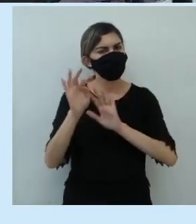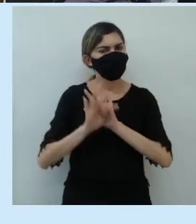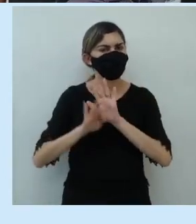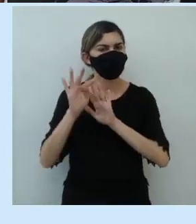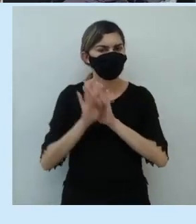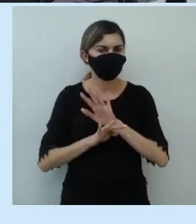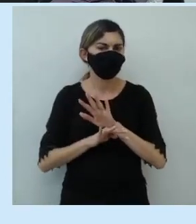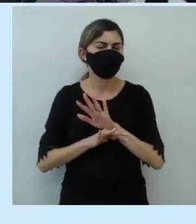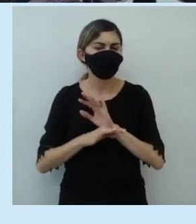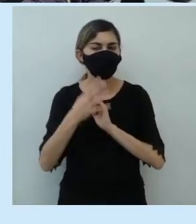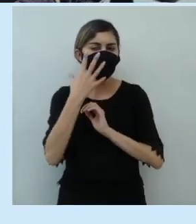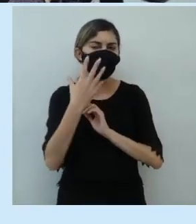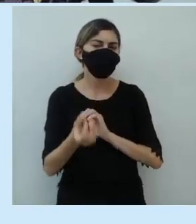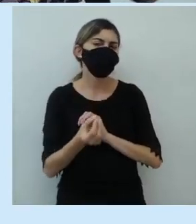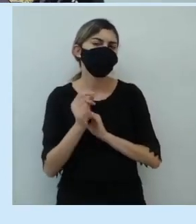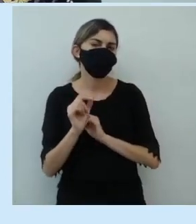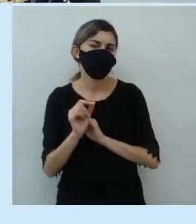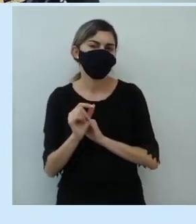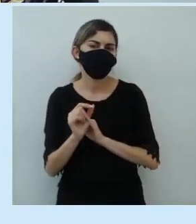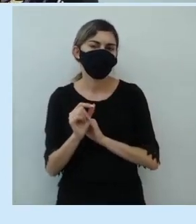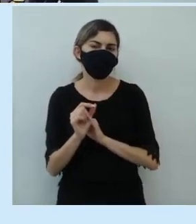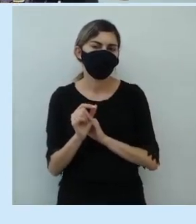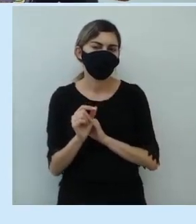texto chamado de